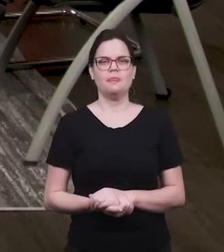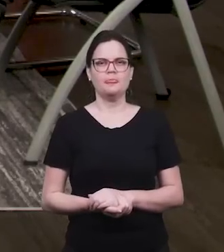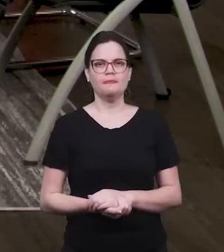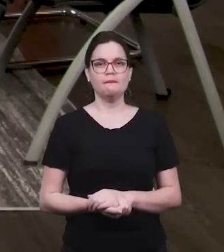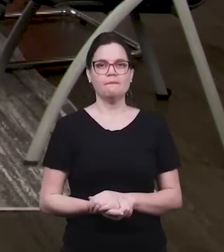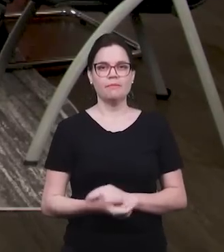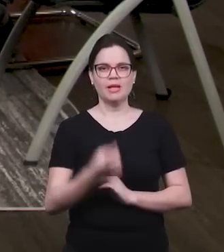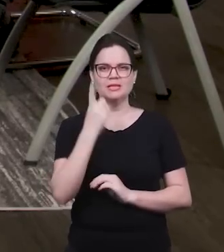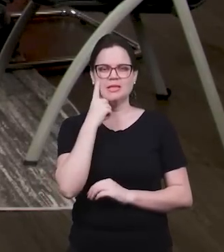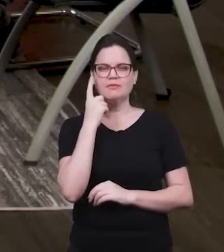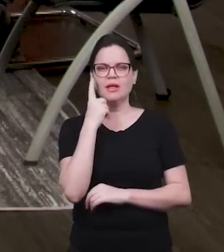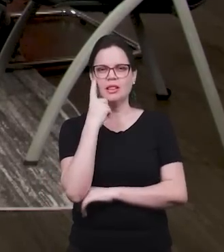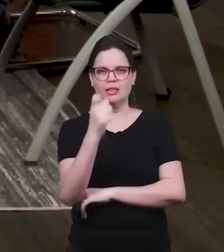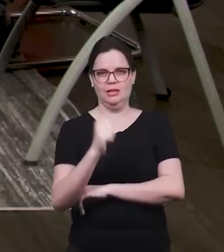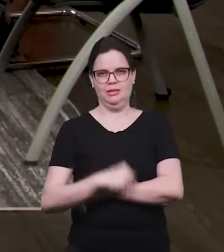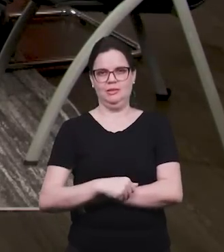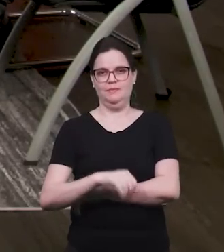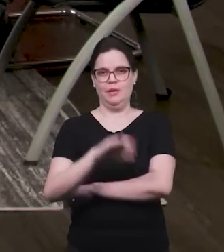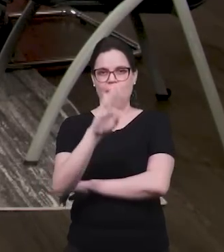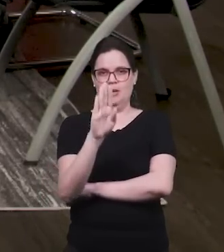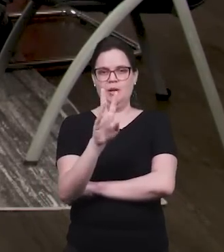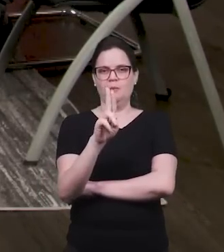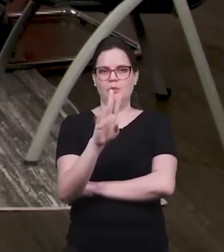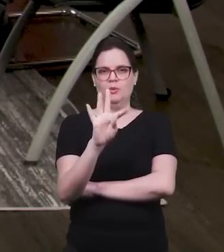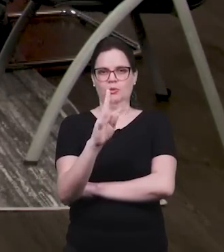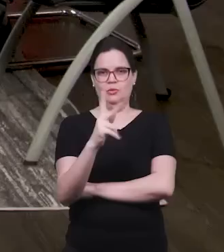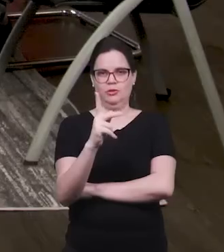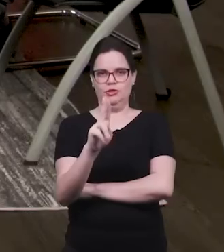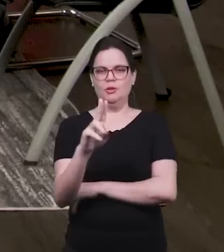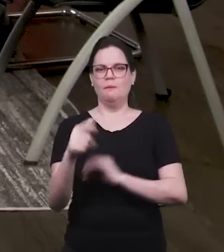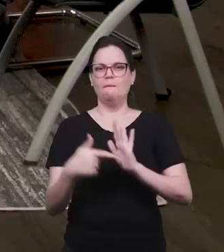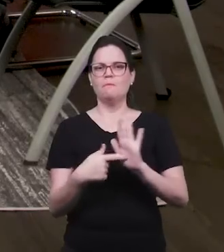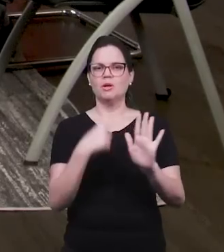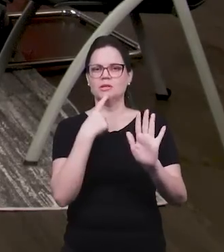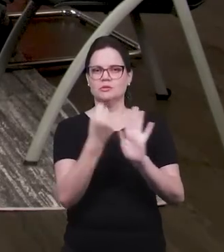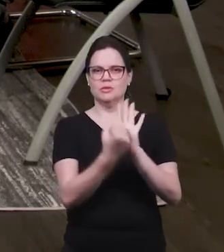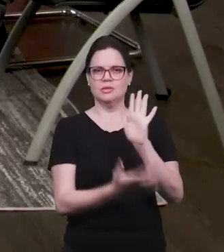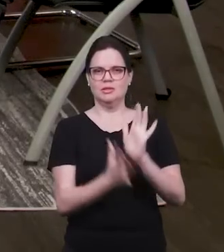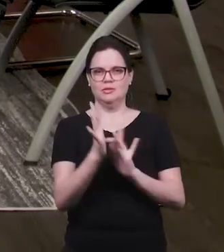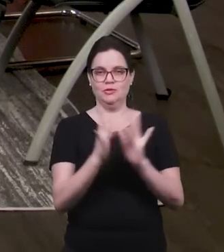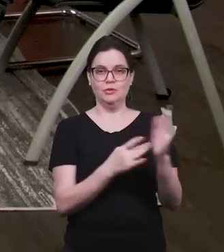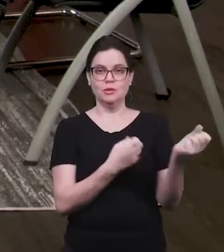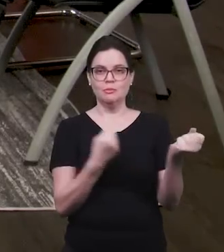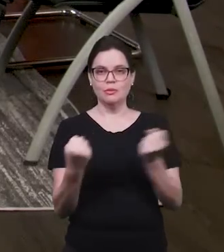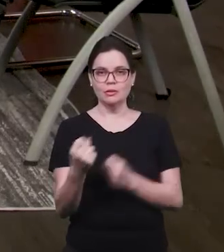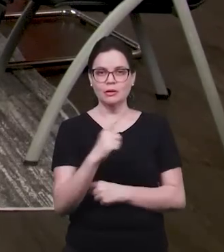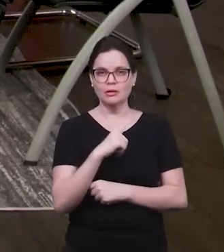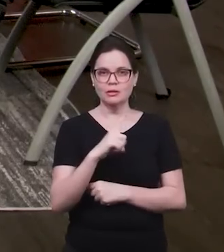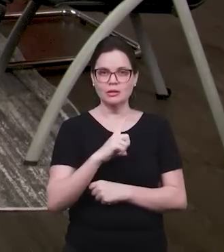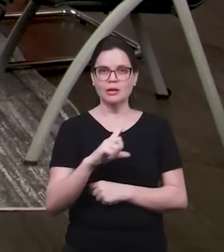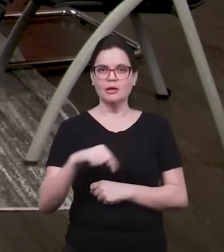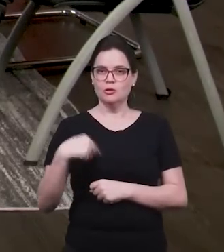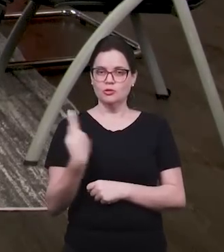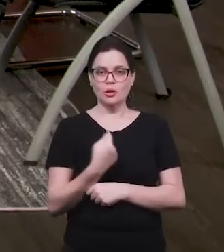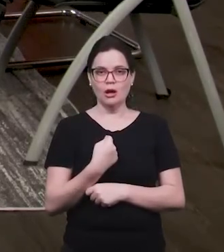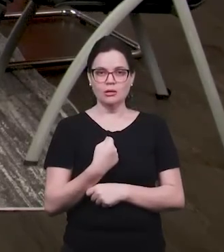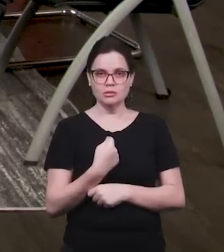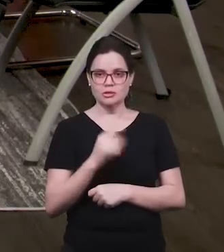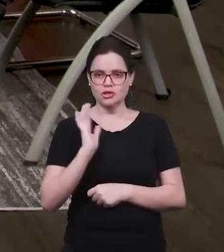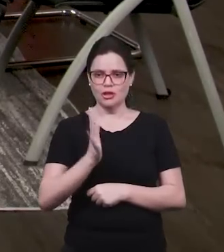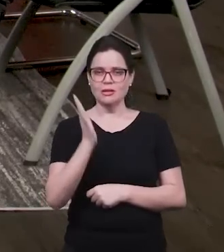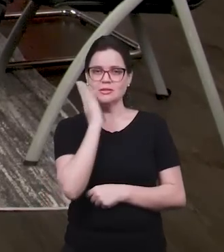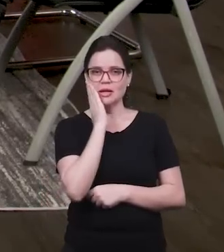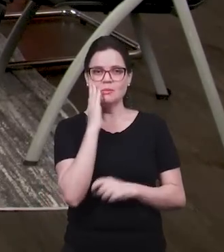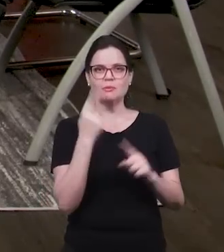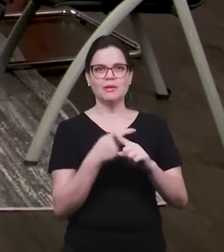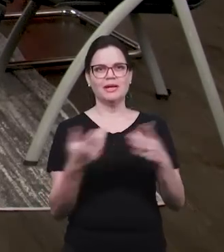Interessante, Moody, ele escreve um artigo sobre o sangue, o poder do sangue de Jesus. Aquilo que nós estamos fazendo,